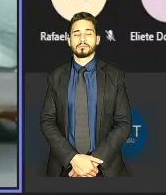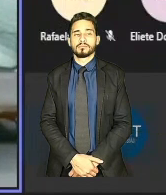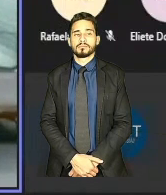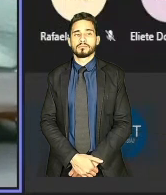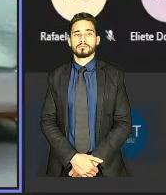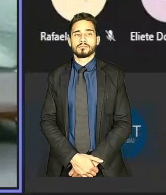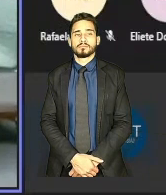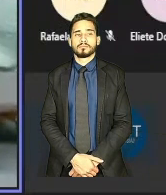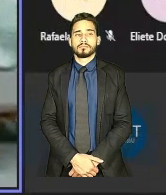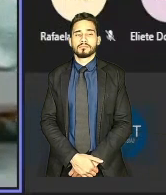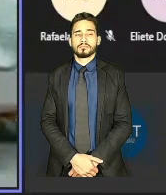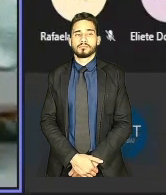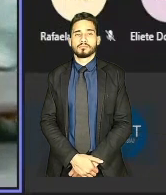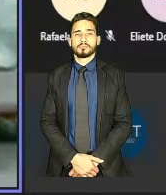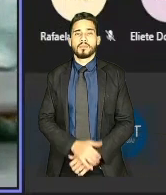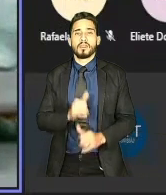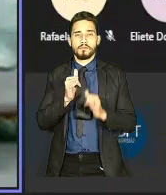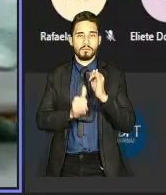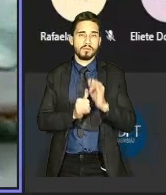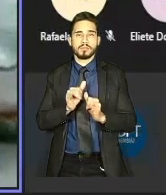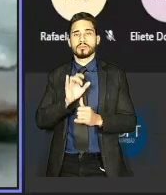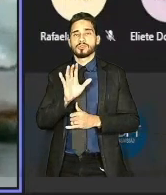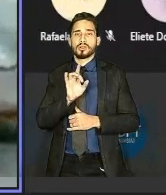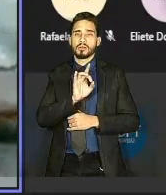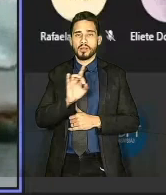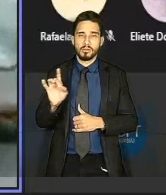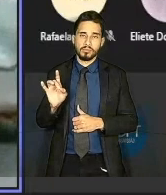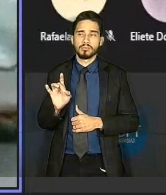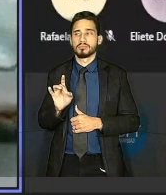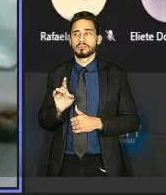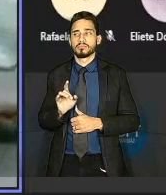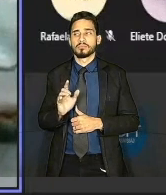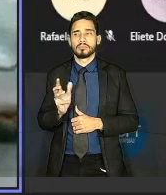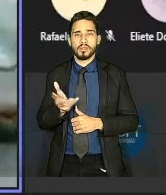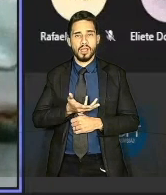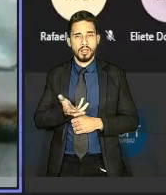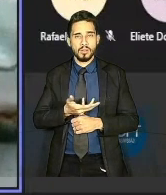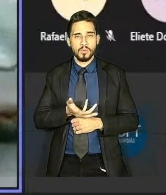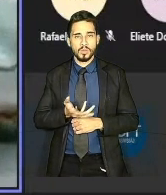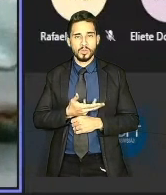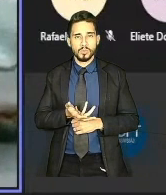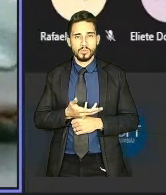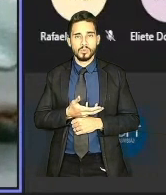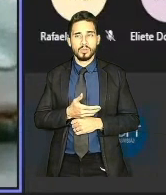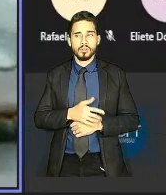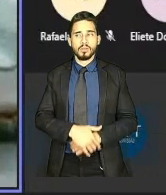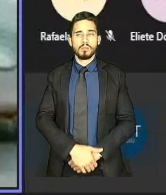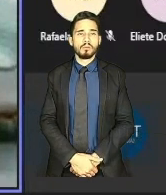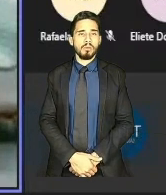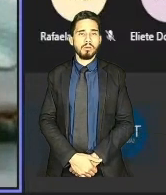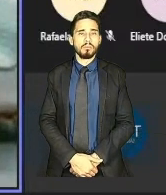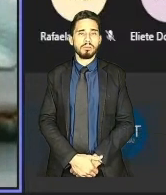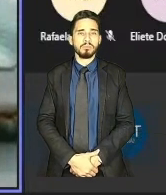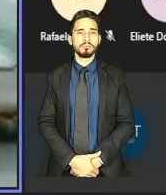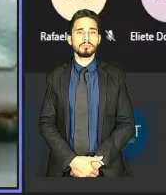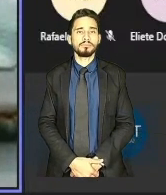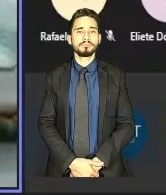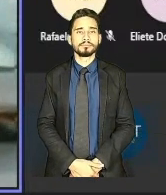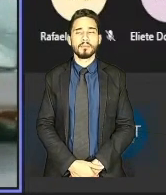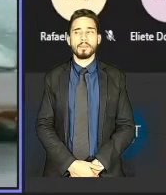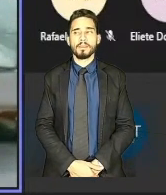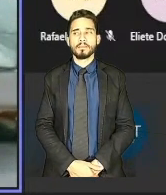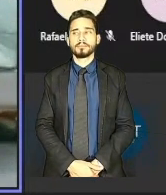Eu acho que essa questão de lista, eu acho que era melhor fazer proclamação de resultado de cada um, porque é tão pouco em processo, fazer 1, 2.